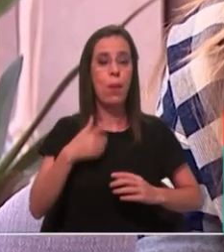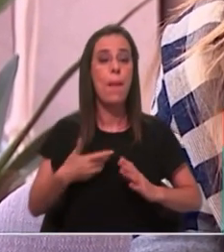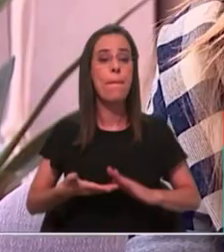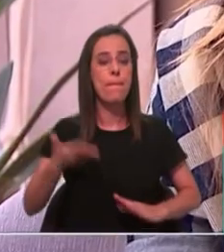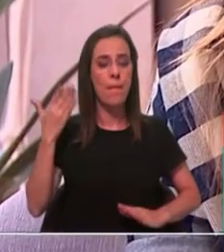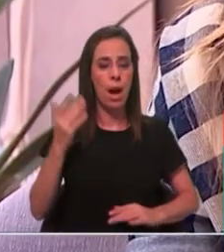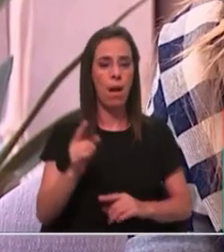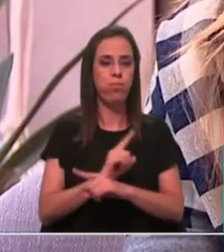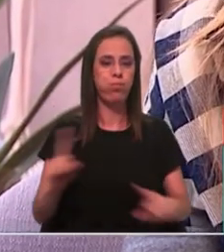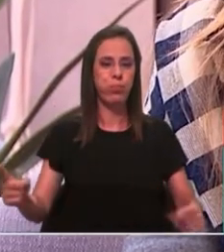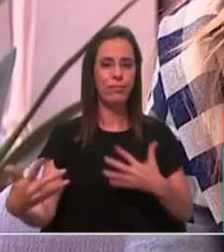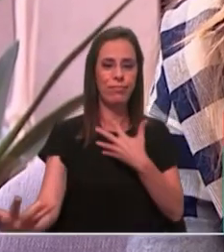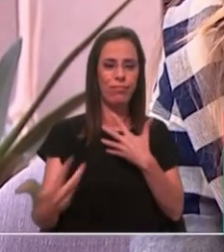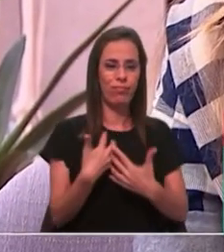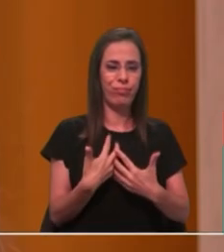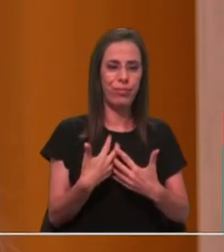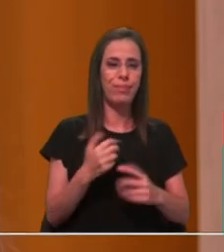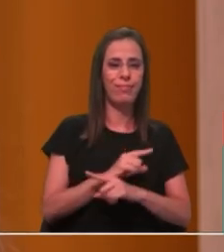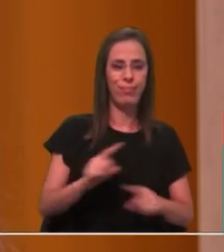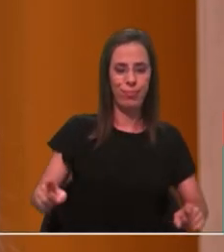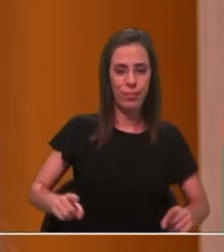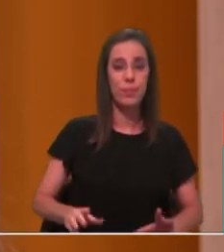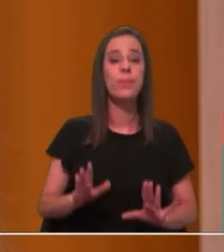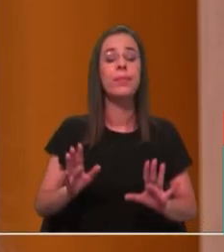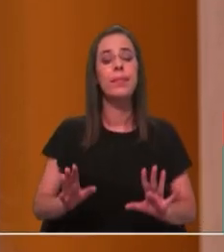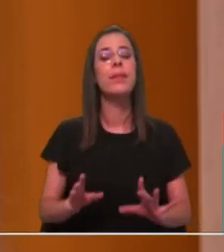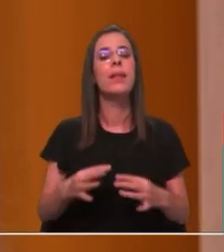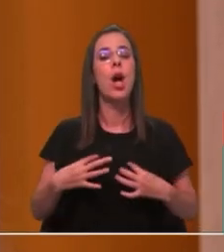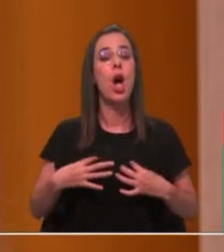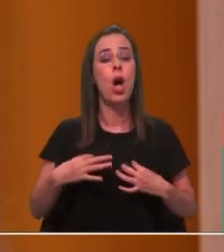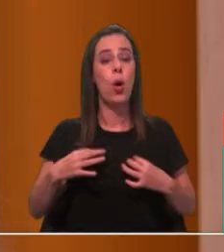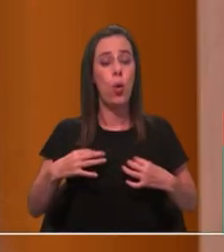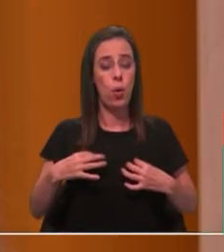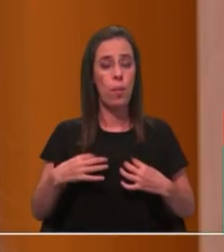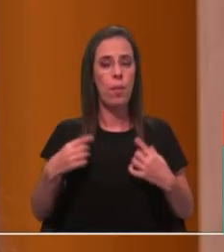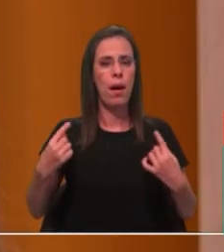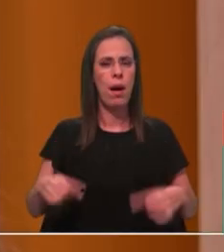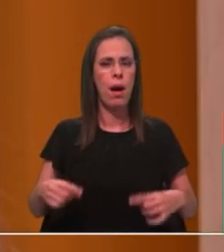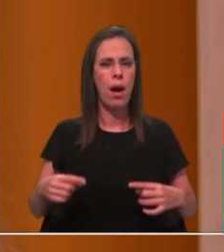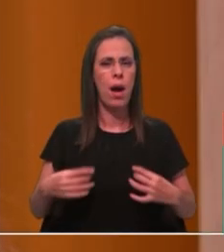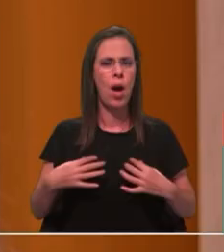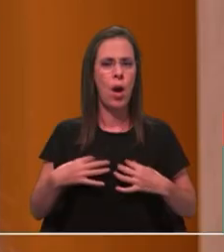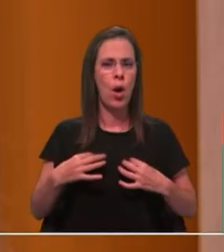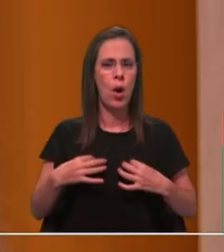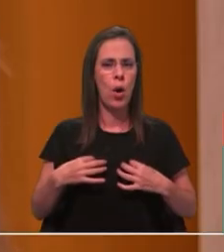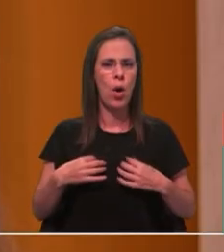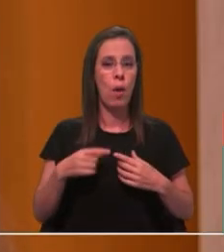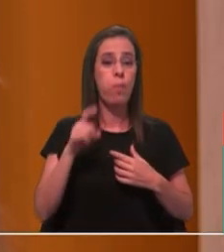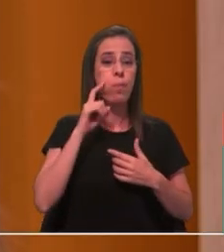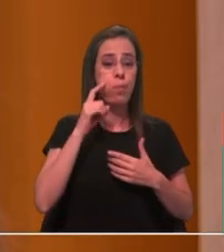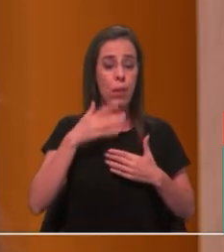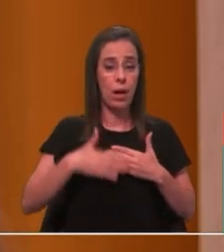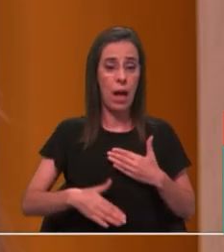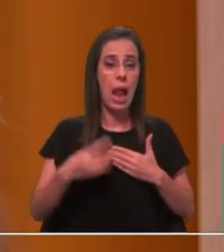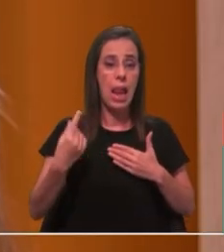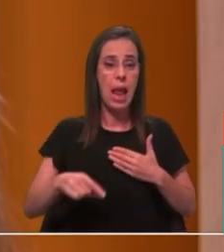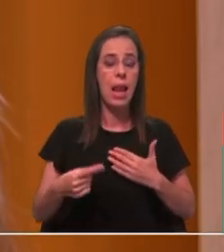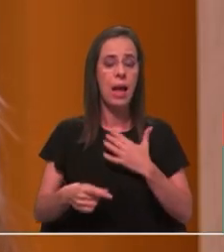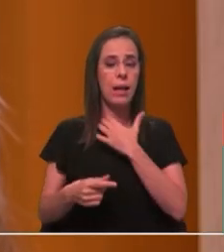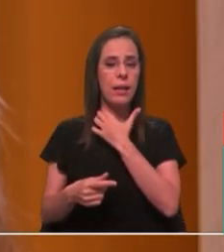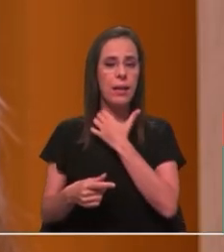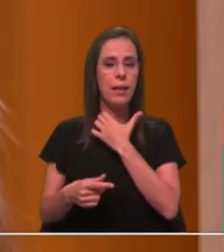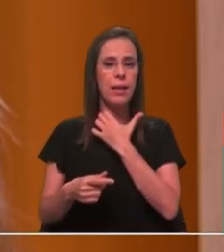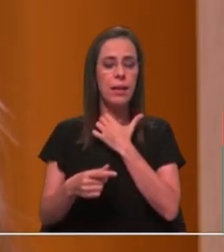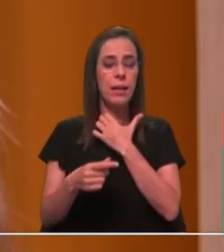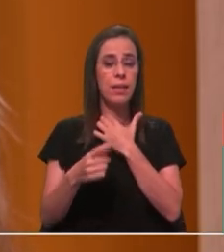mais bloqueia então a radiação ultravioleta. Só que mesmo esta roupa, e hoje em dia temos também roupa com fator de proteção, sim, não é? E